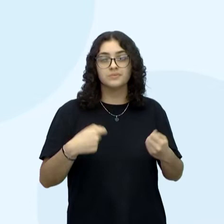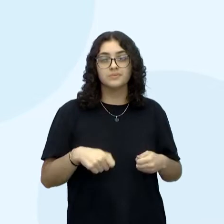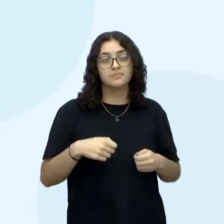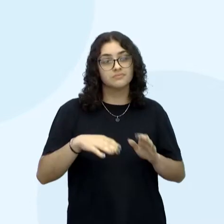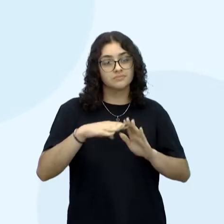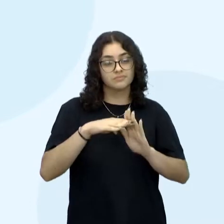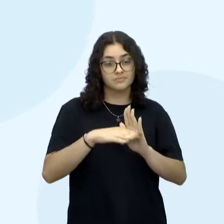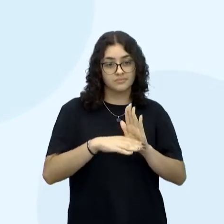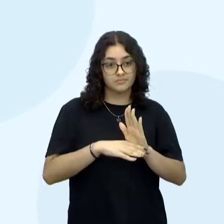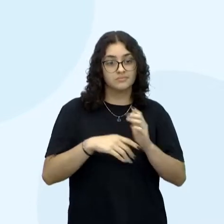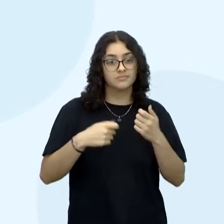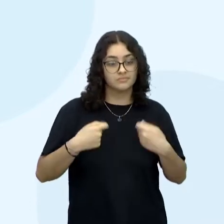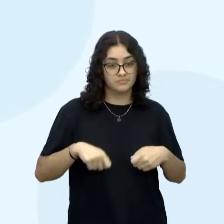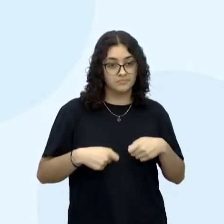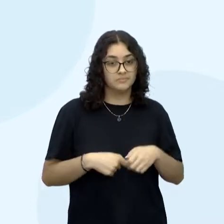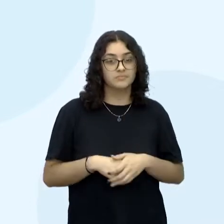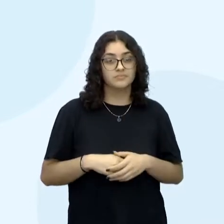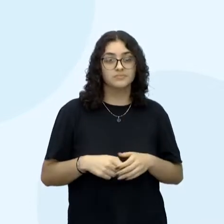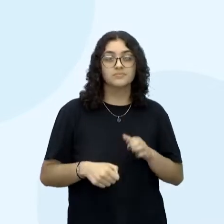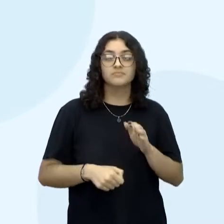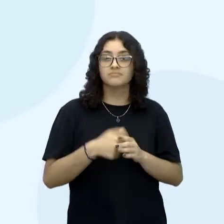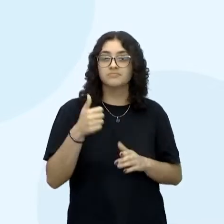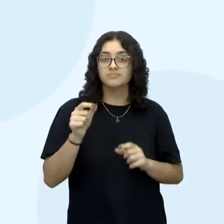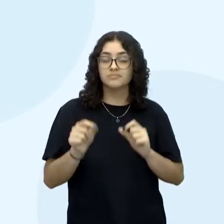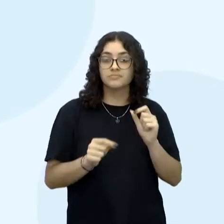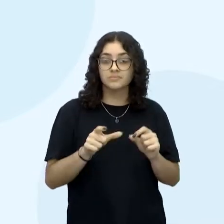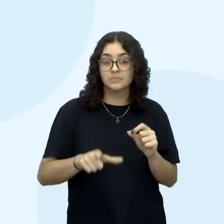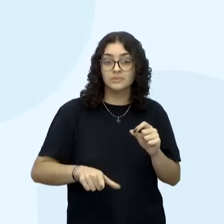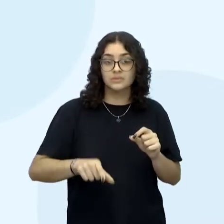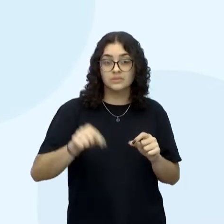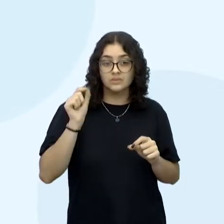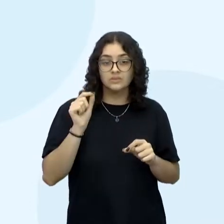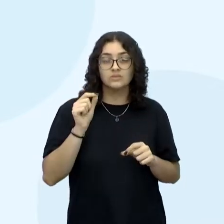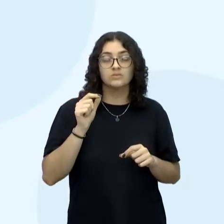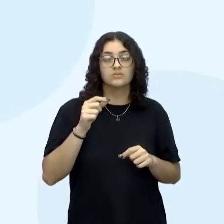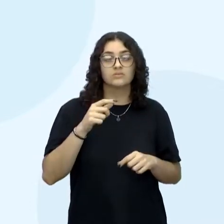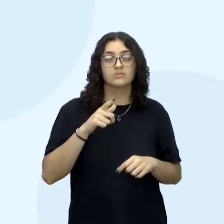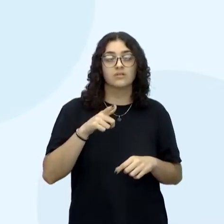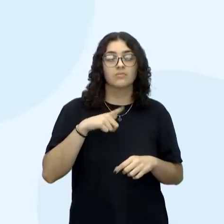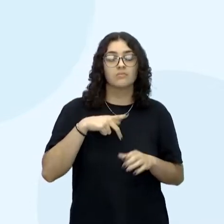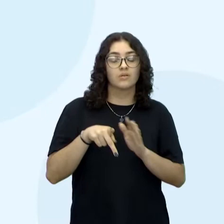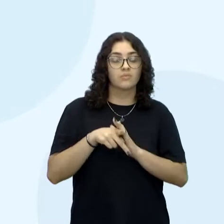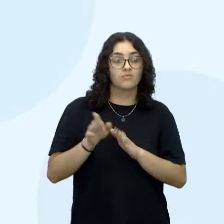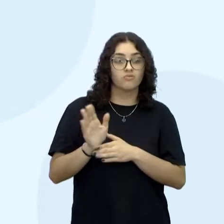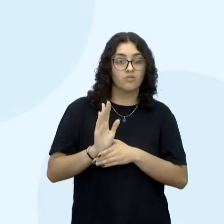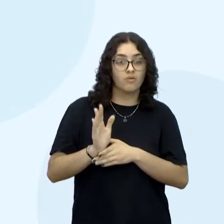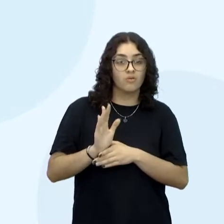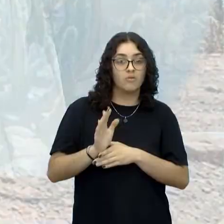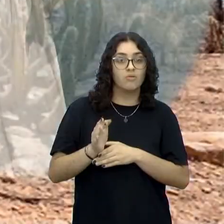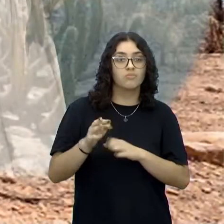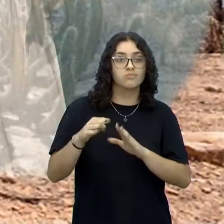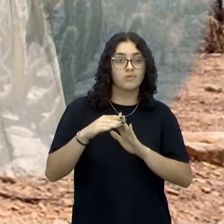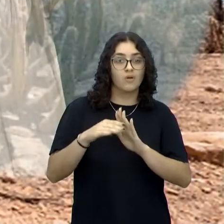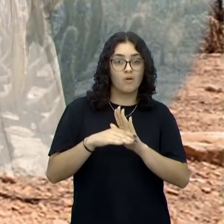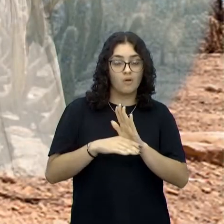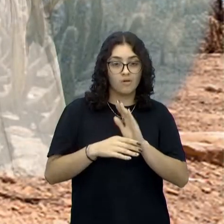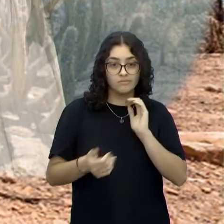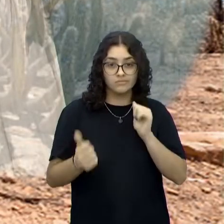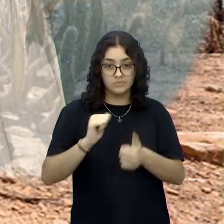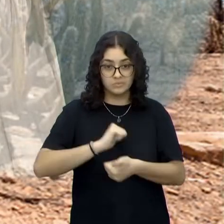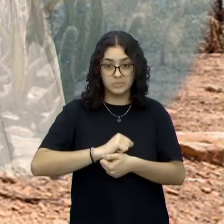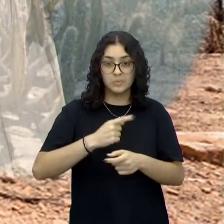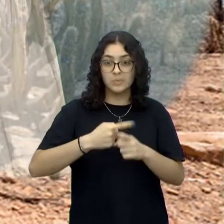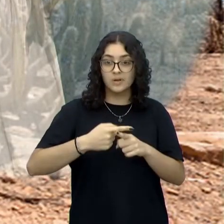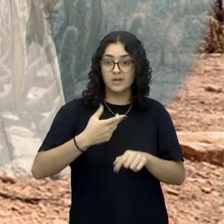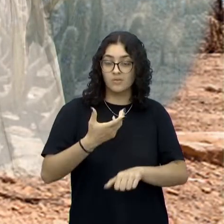algumas etapas a cumprir aí. Primeira delas, escolher o filme de roteiro adaptado. Por que eu falei de roteiro adaptado? Porque o